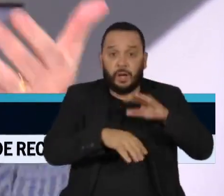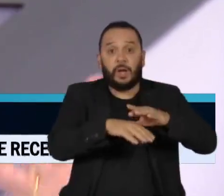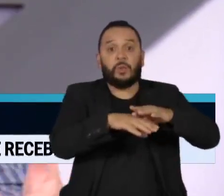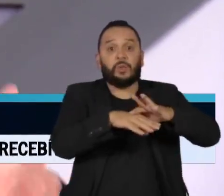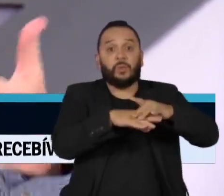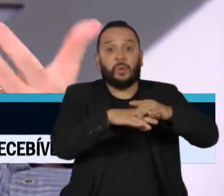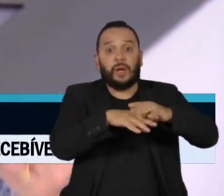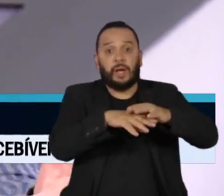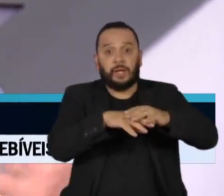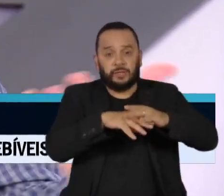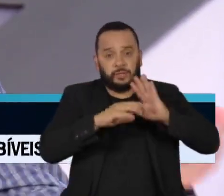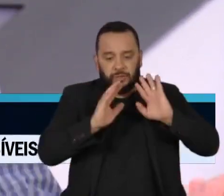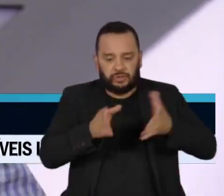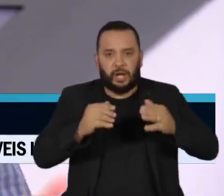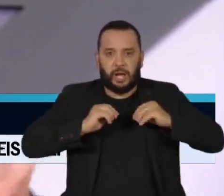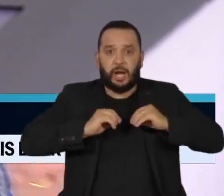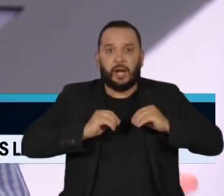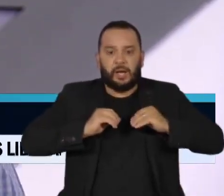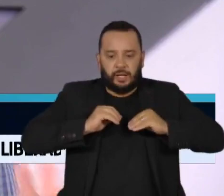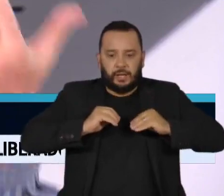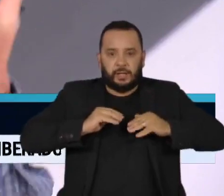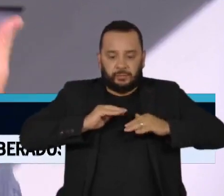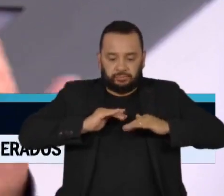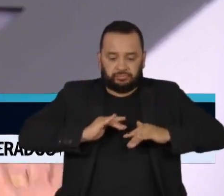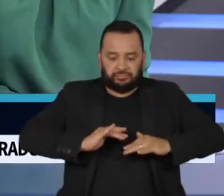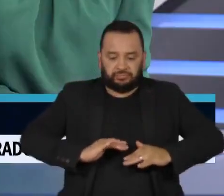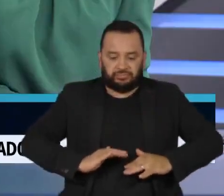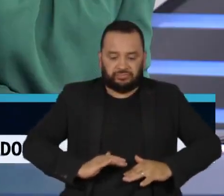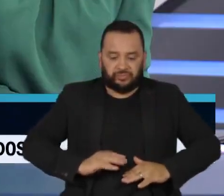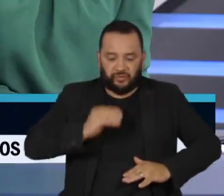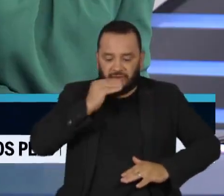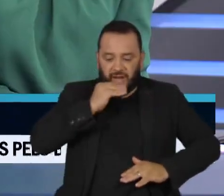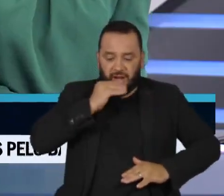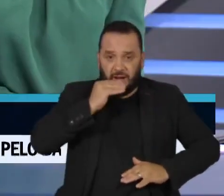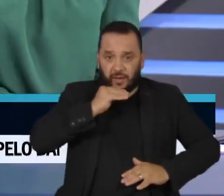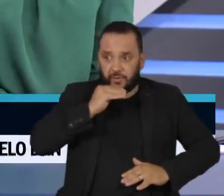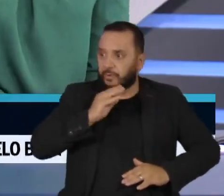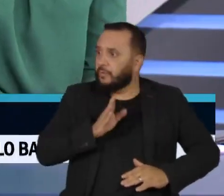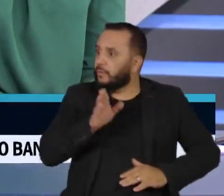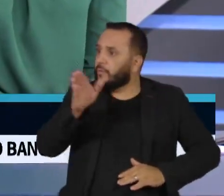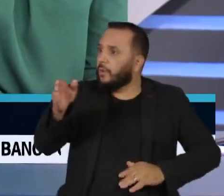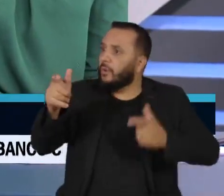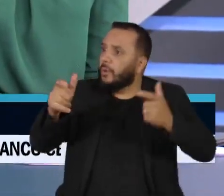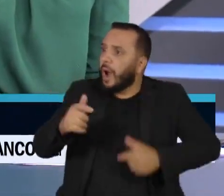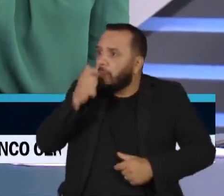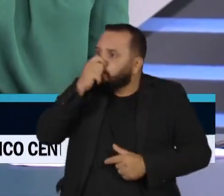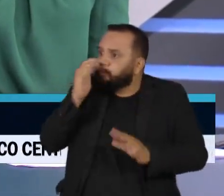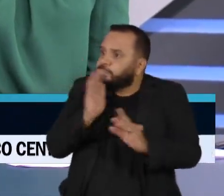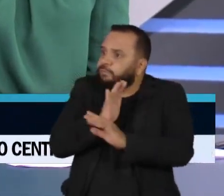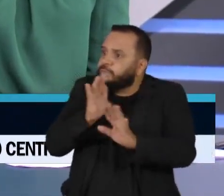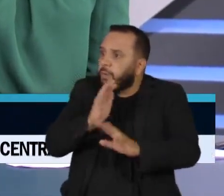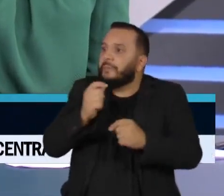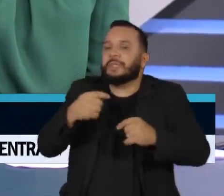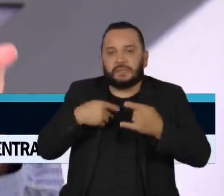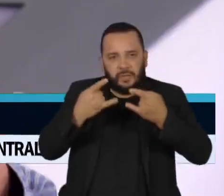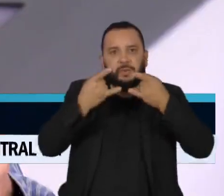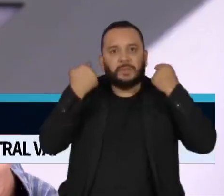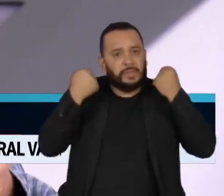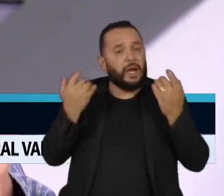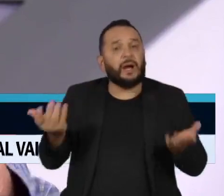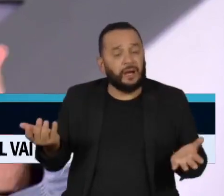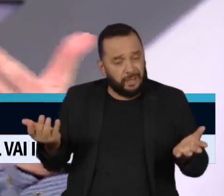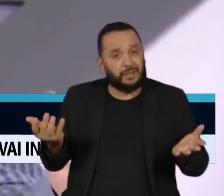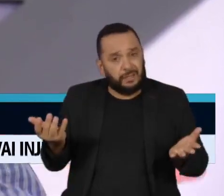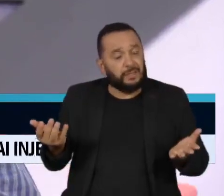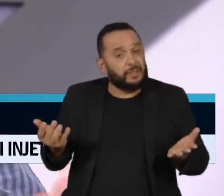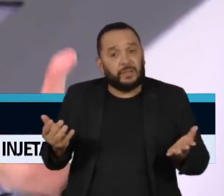vão em algum lugar cheio, também tem que usar. Então, isso é uma coisa para todas as doenças